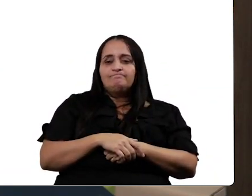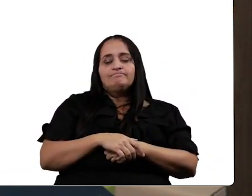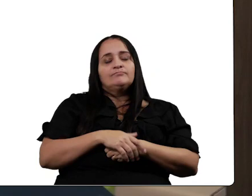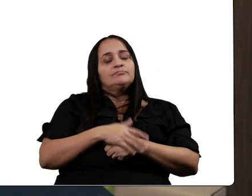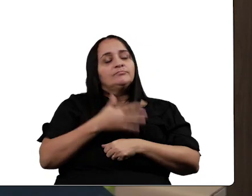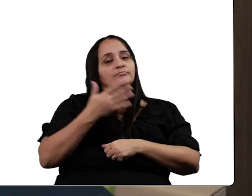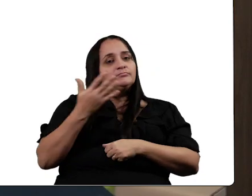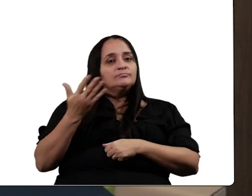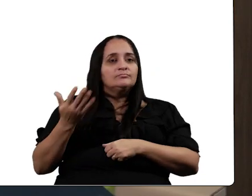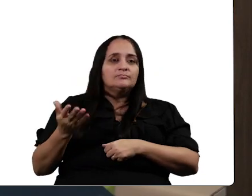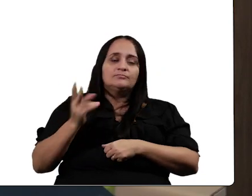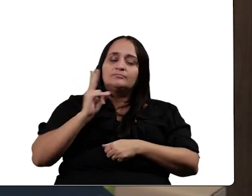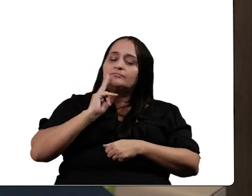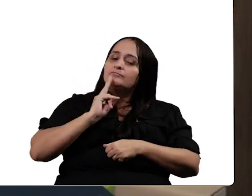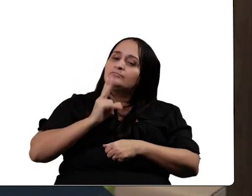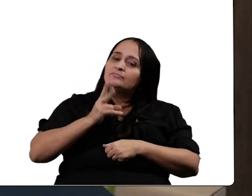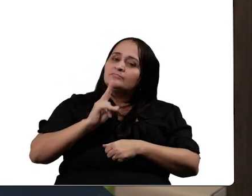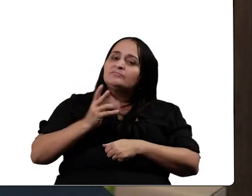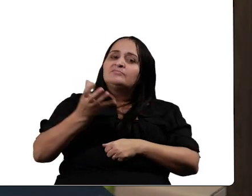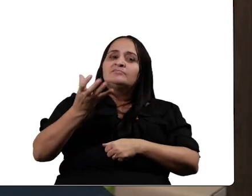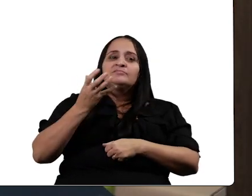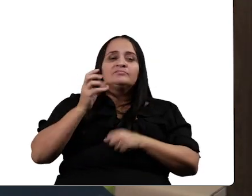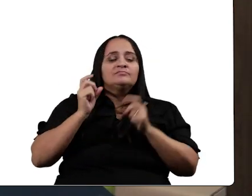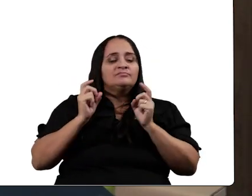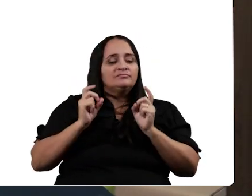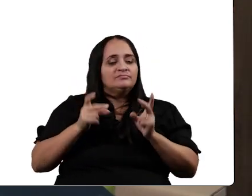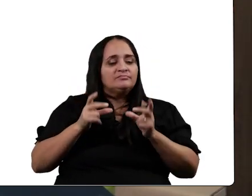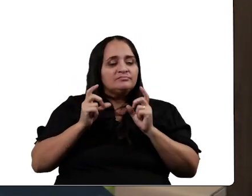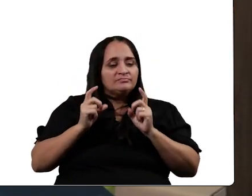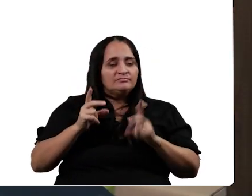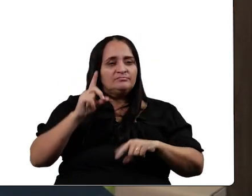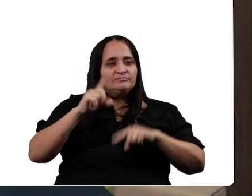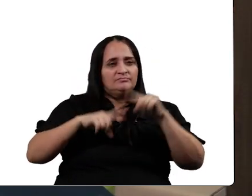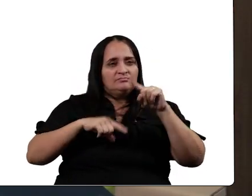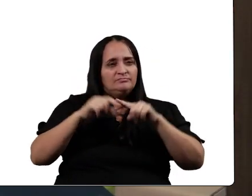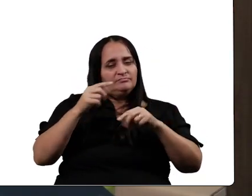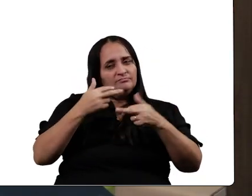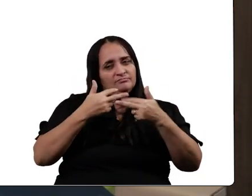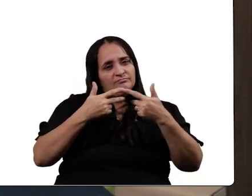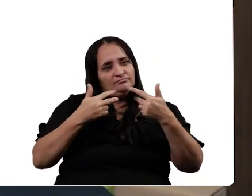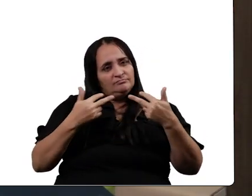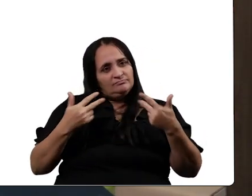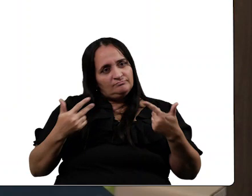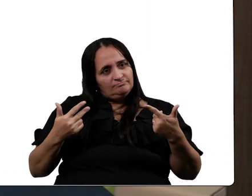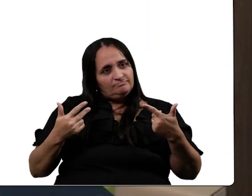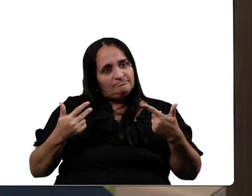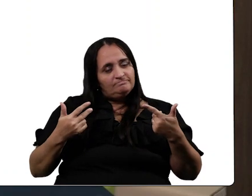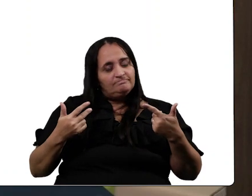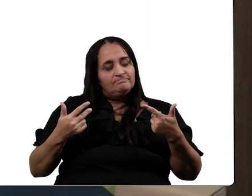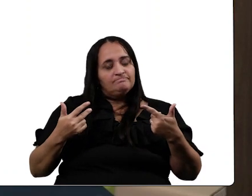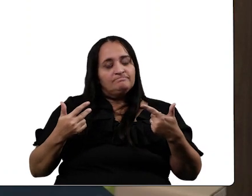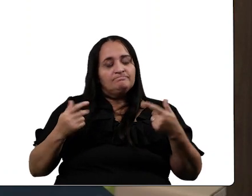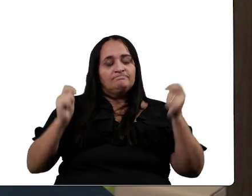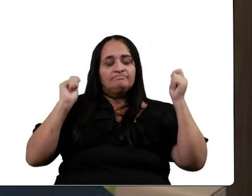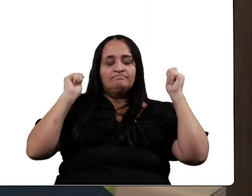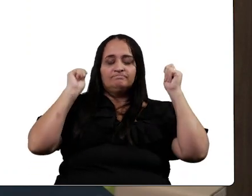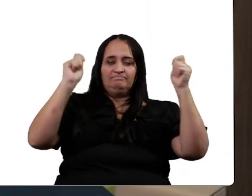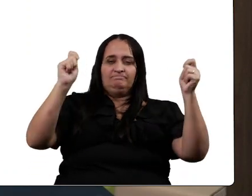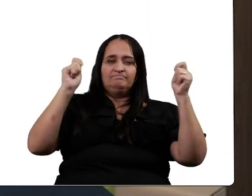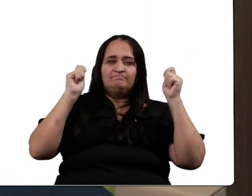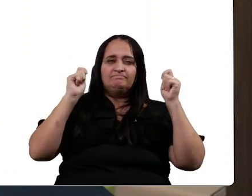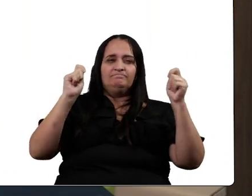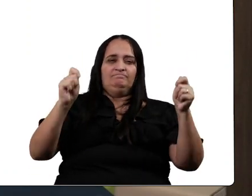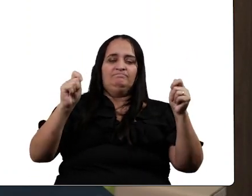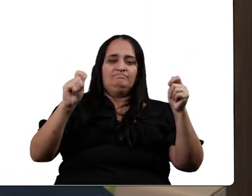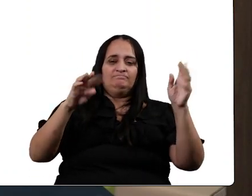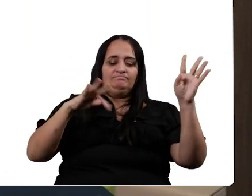um produto, não é isso? Então, nesse caso, que é uma campanha de turismo, ela quer sim